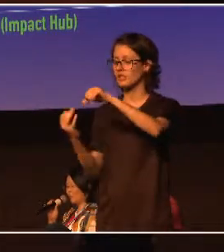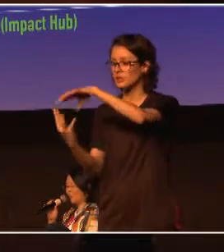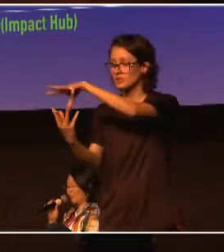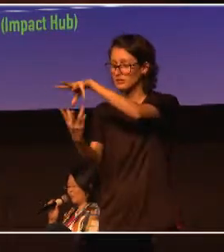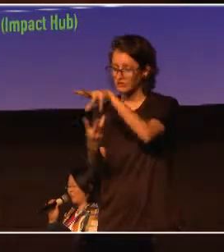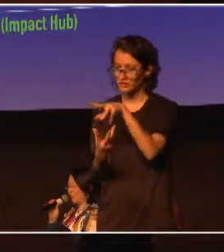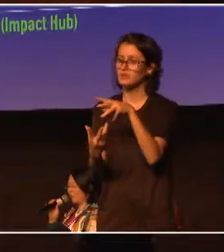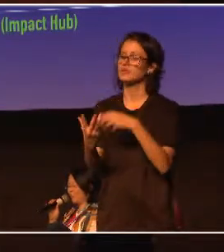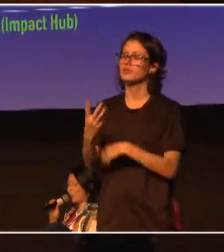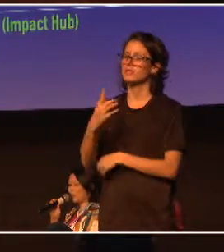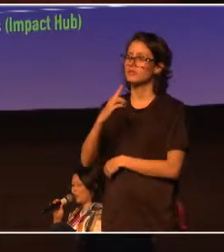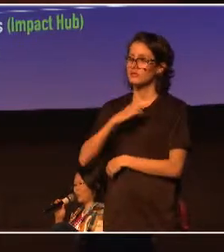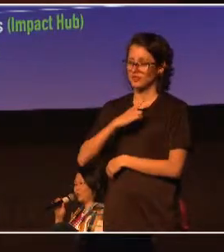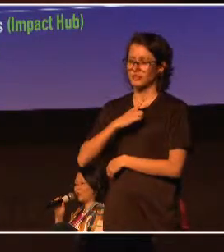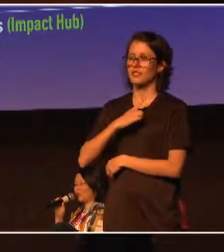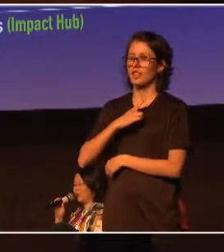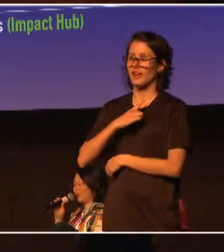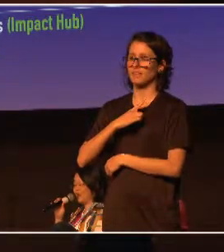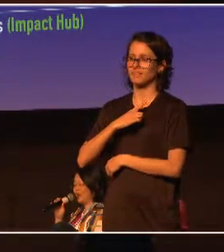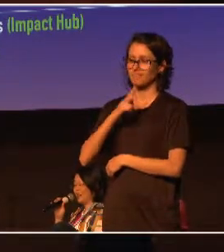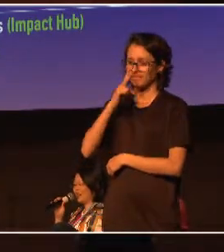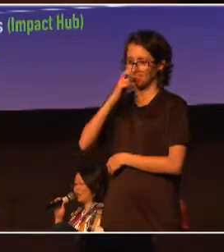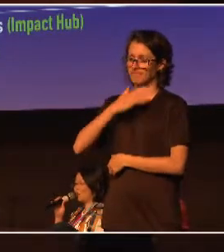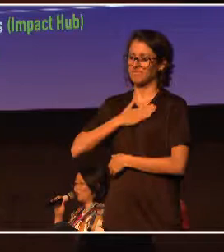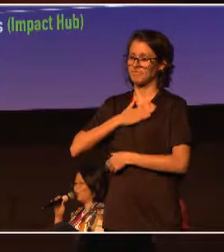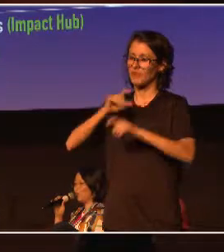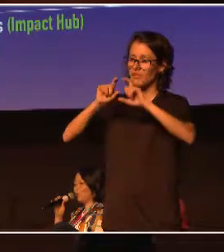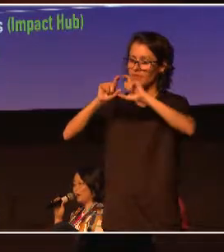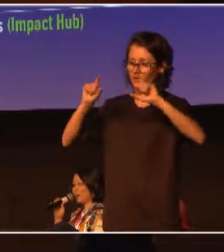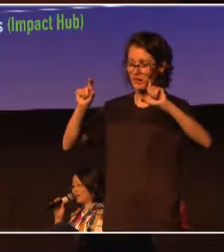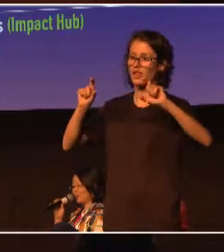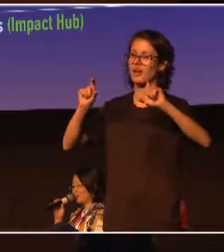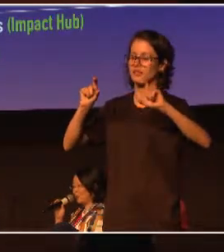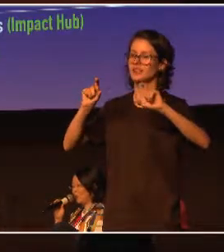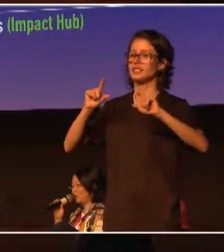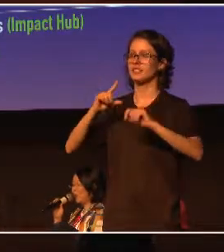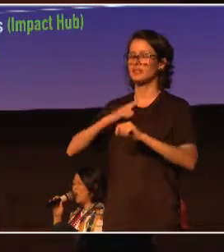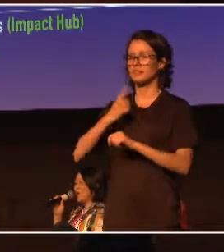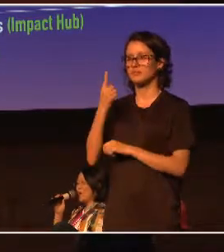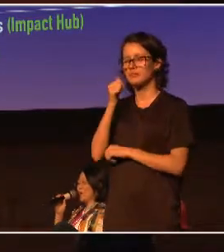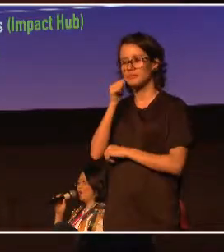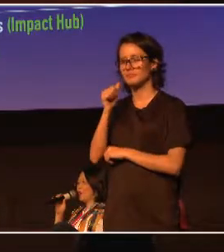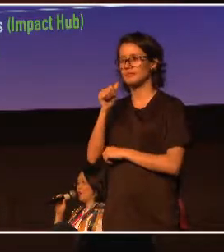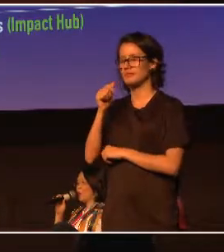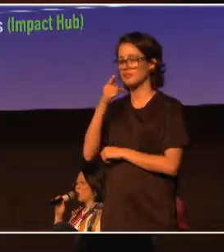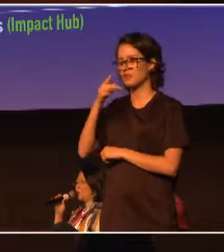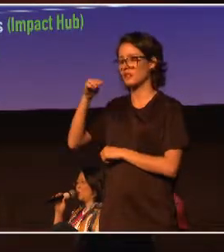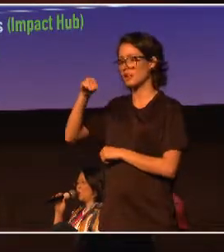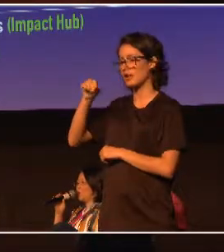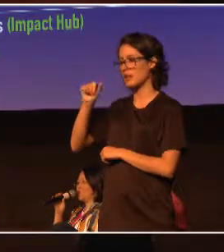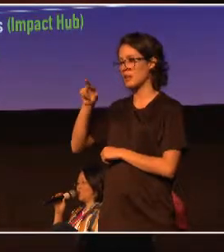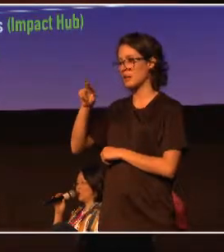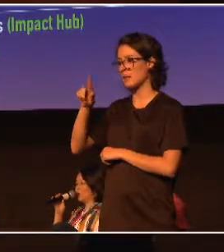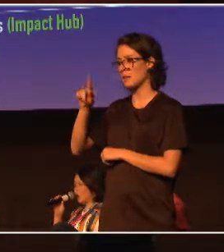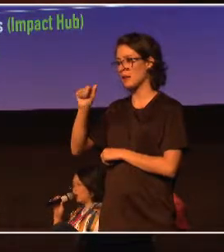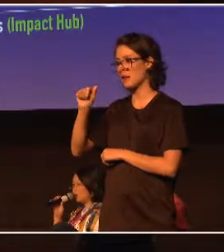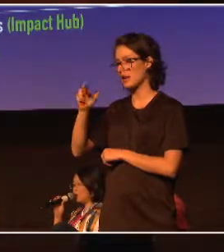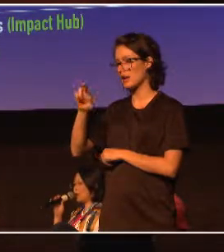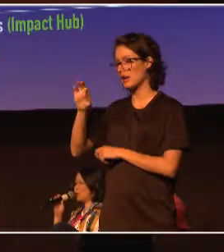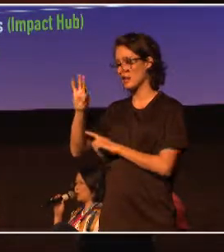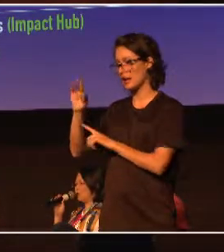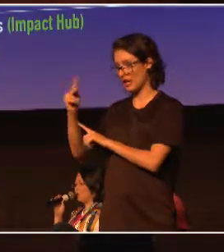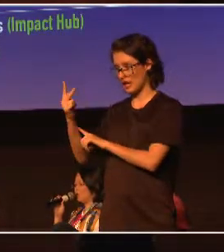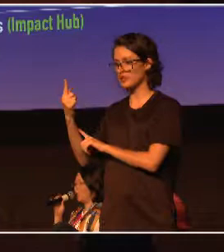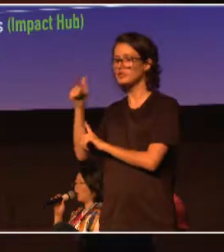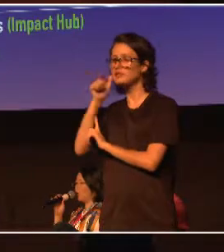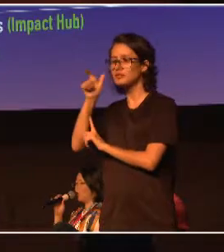muito forte para mim, que eu sempre carrego comigo, que é da Margaret Mead, uma antropóloga americana que foi uma das poucas